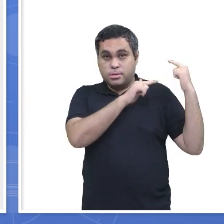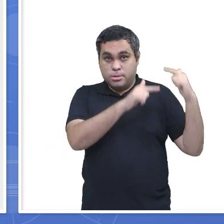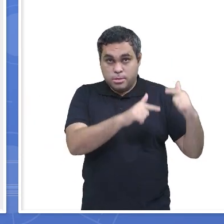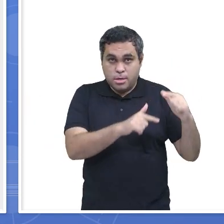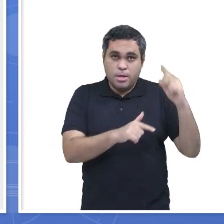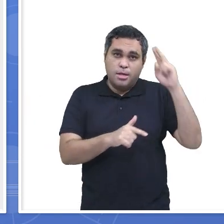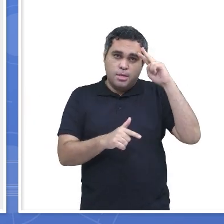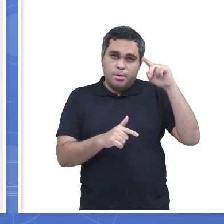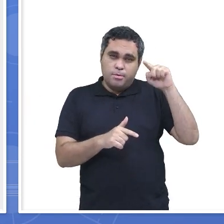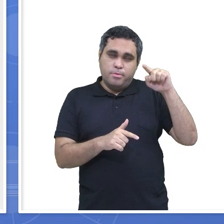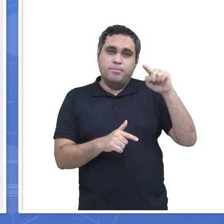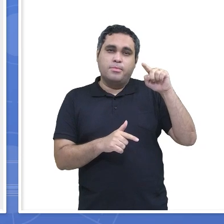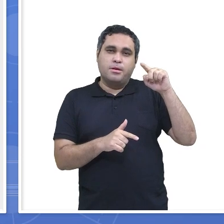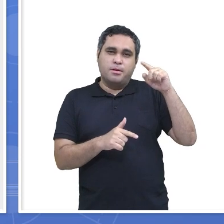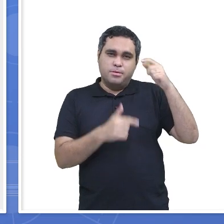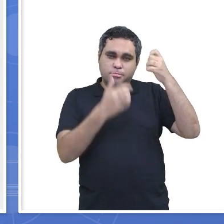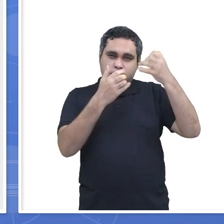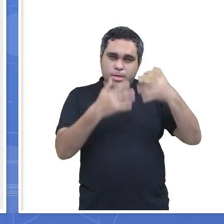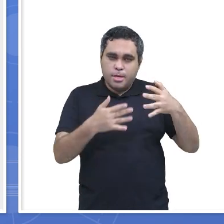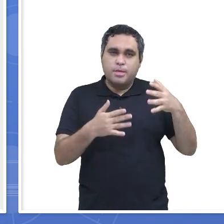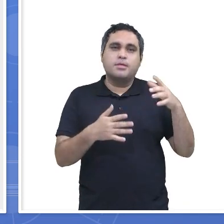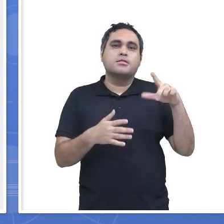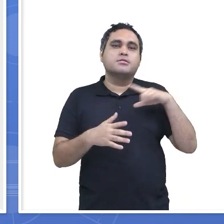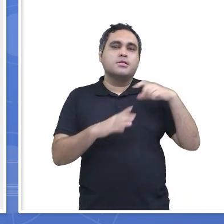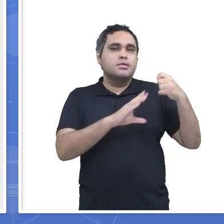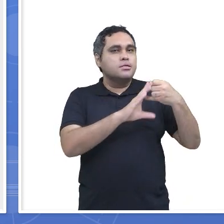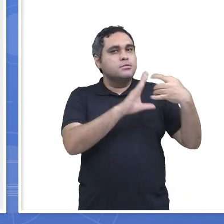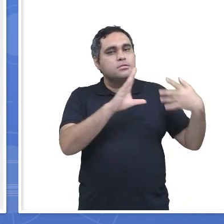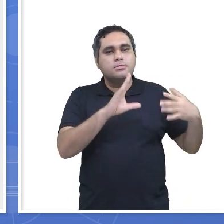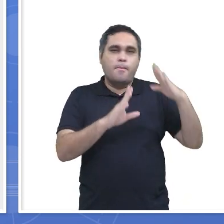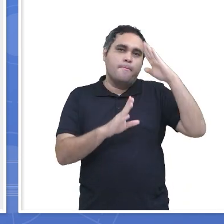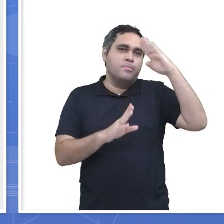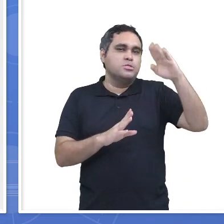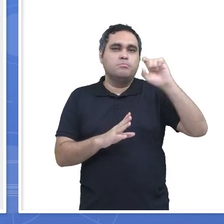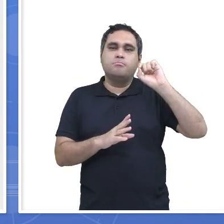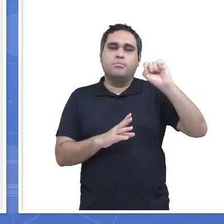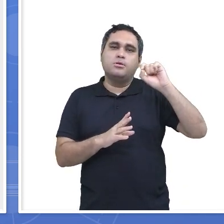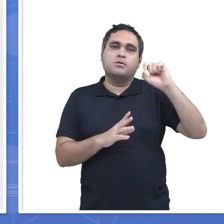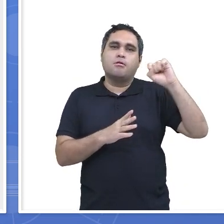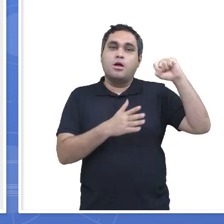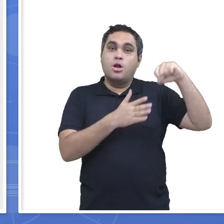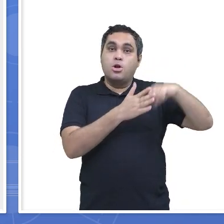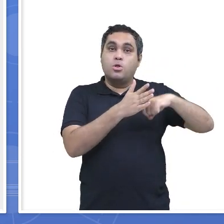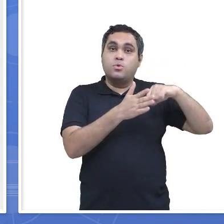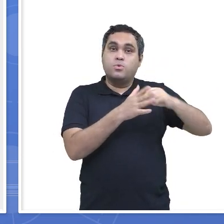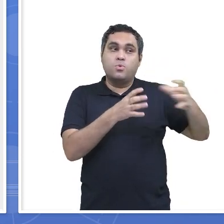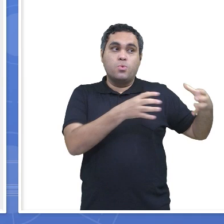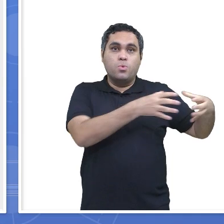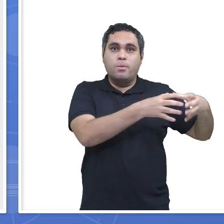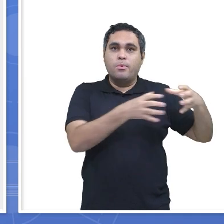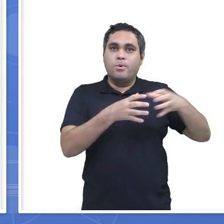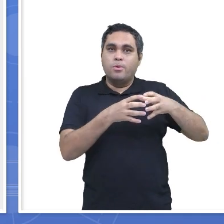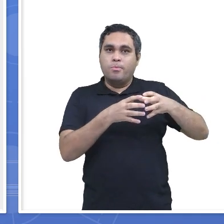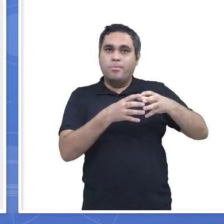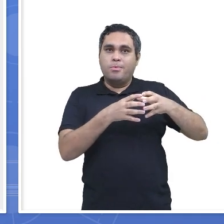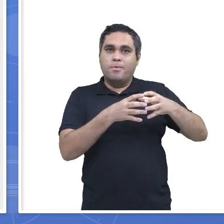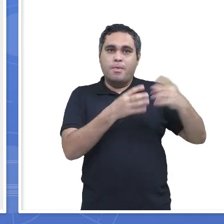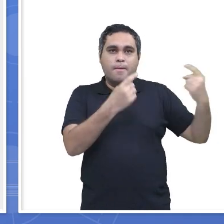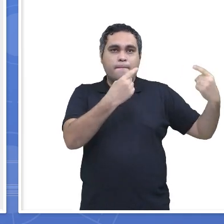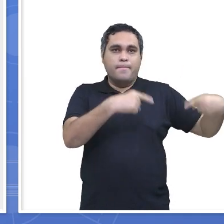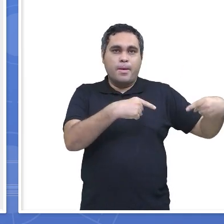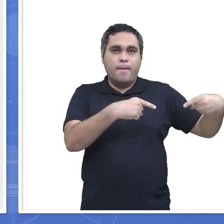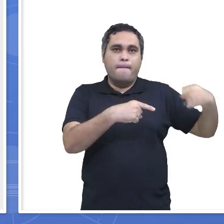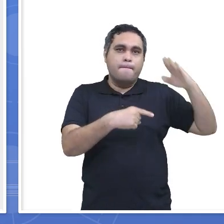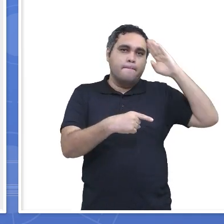viram, que tem sua característica principal aí a luta de classes, principalmente entre